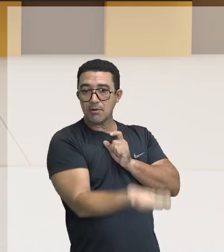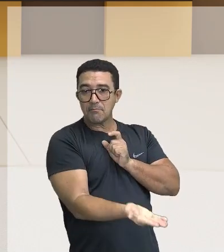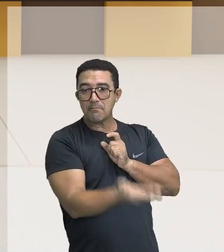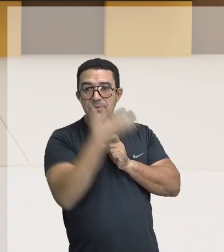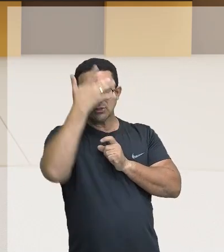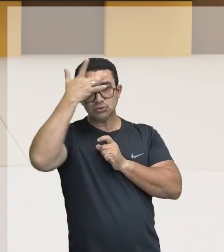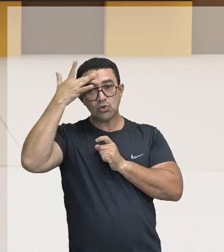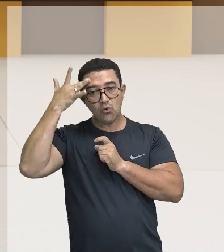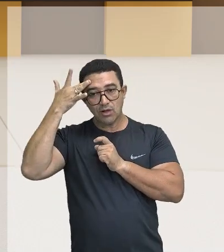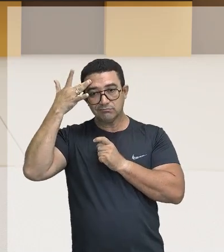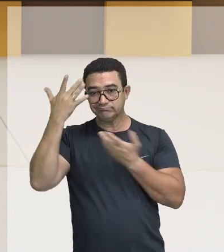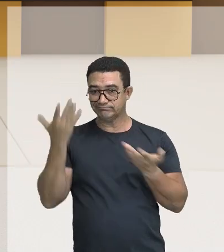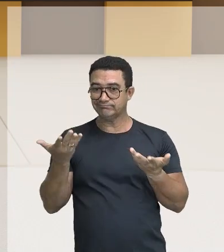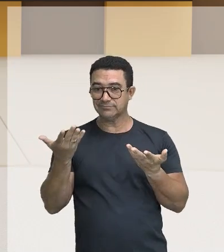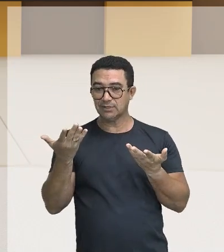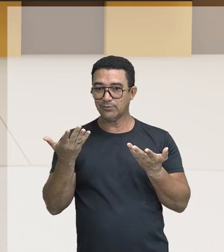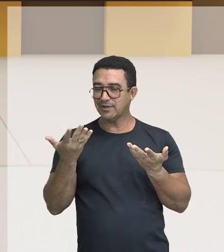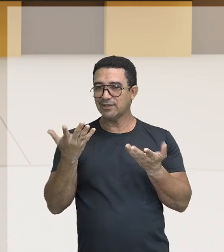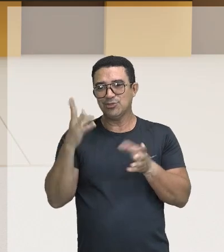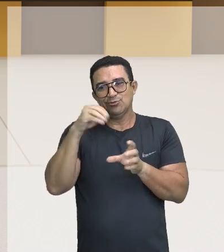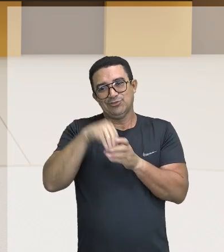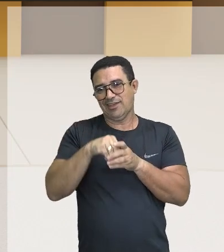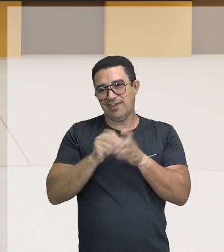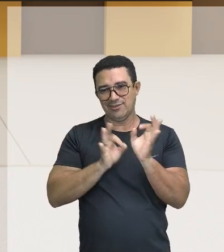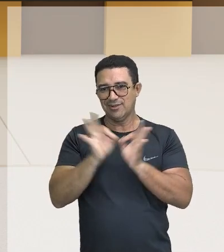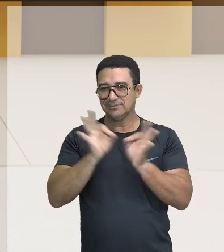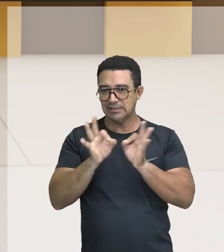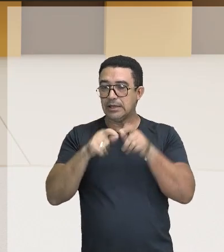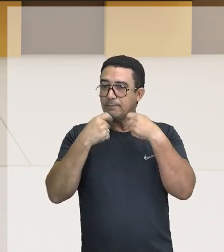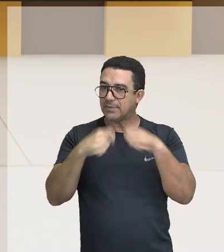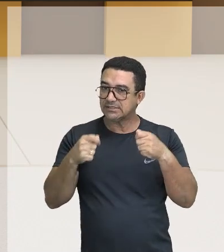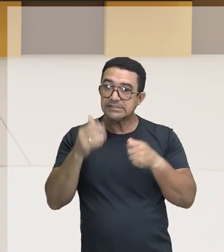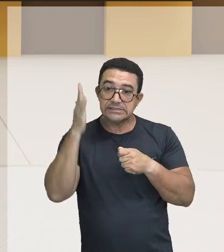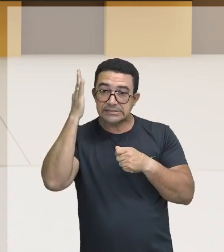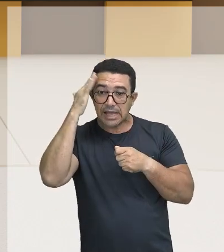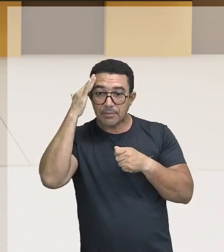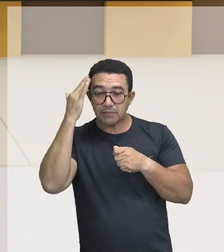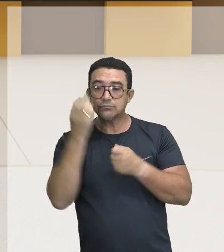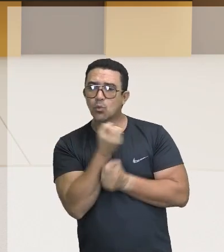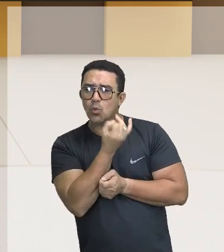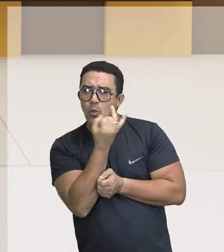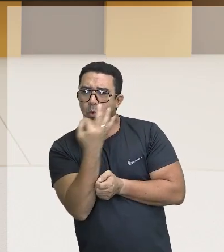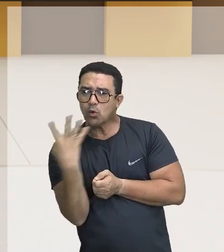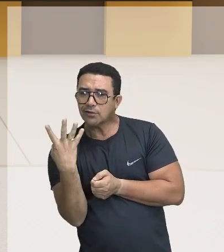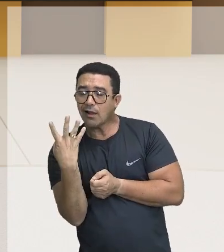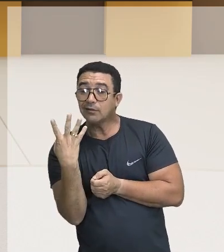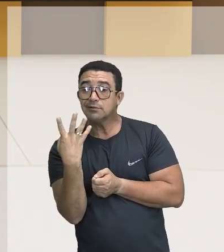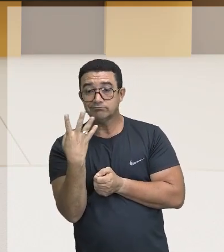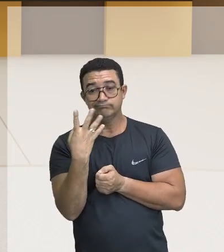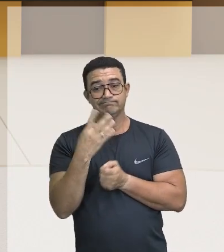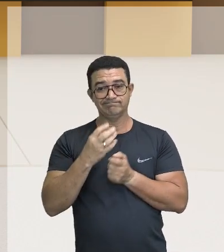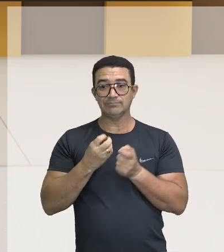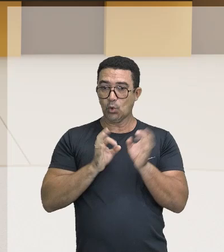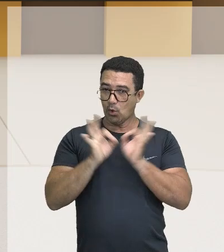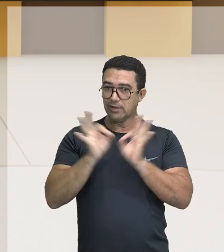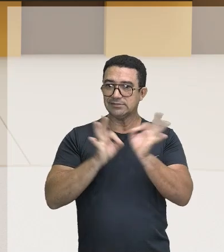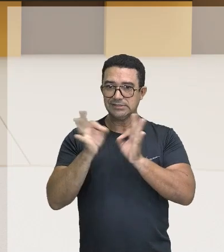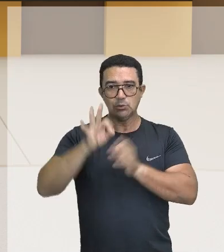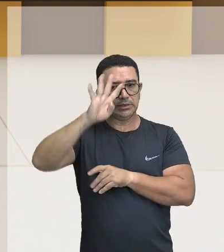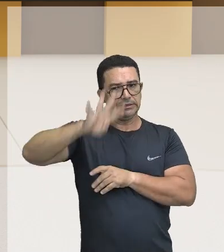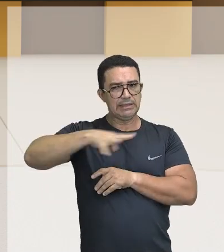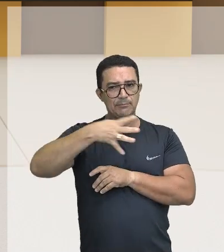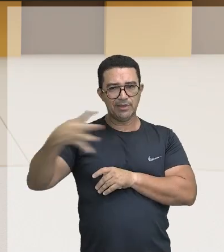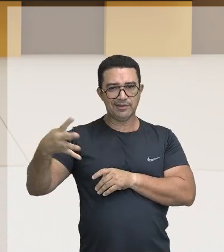obviamente, não vai estar aí na ordem. A gente teria que contar. E, nesse caso, a organização da tabela, do jeito